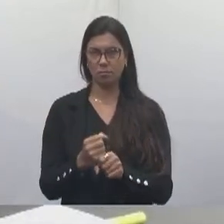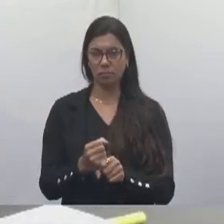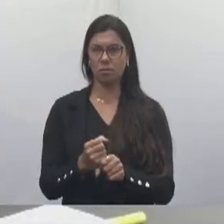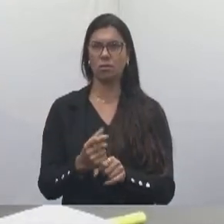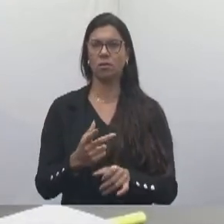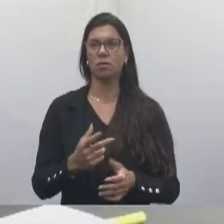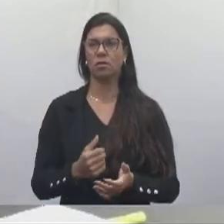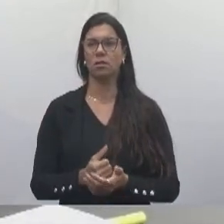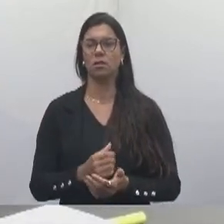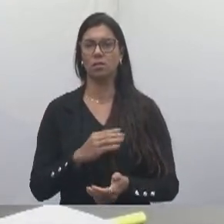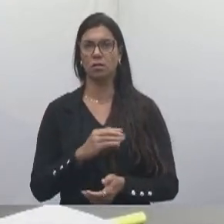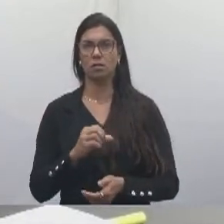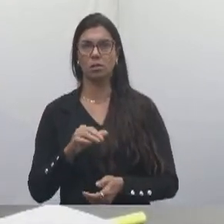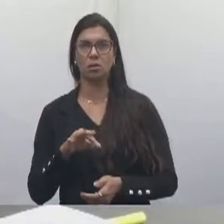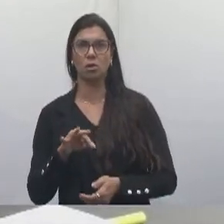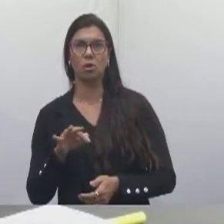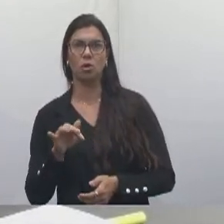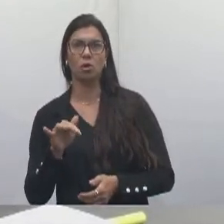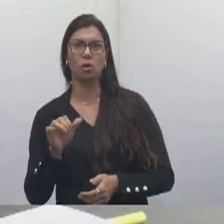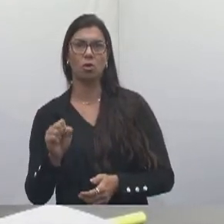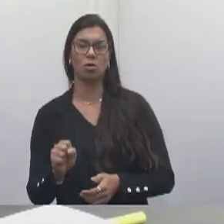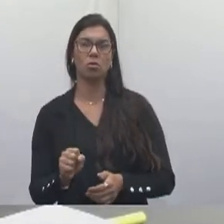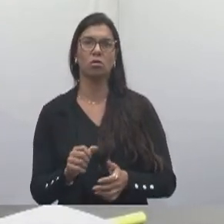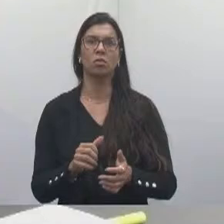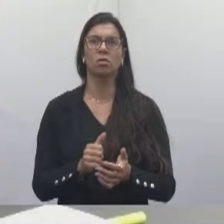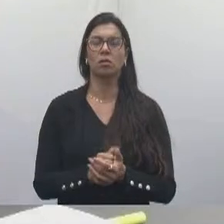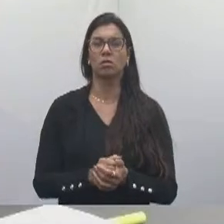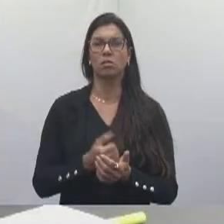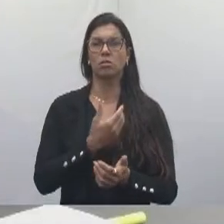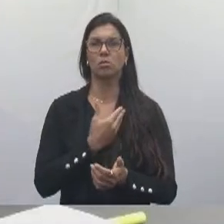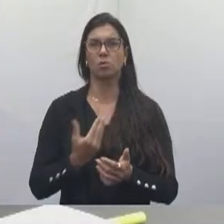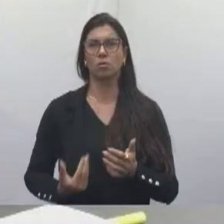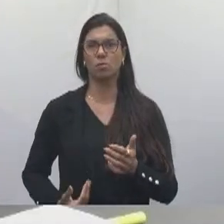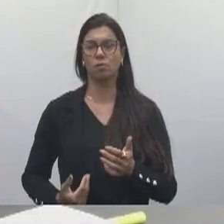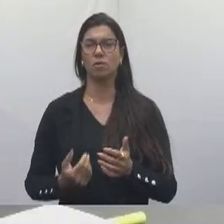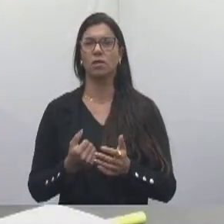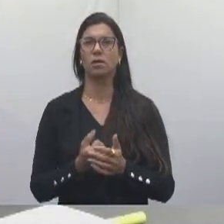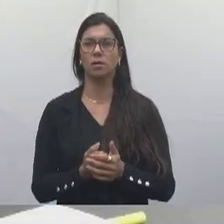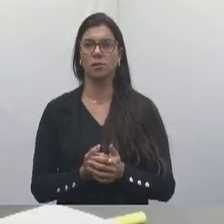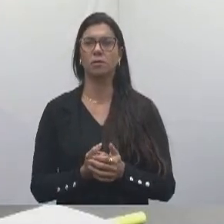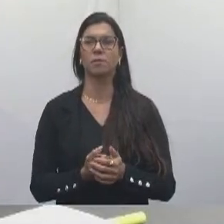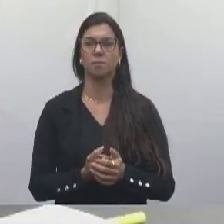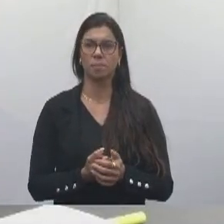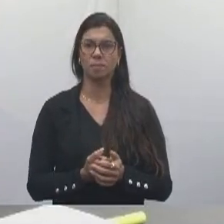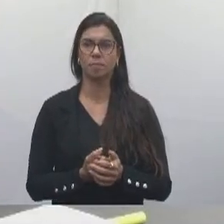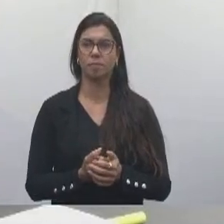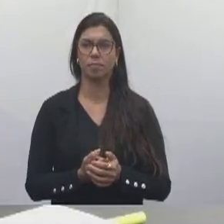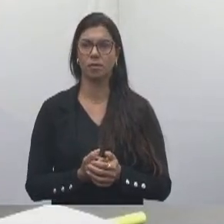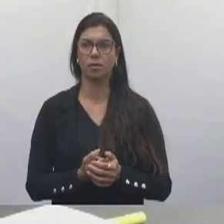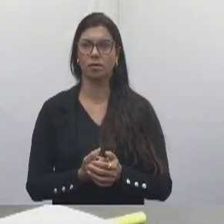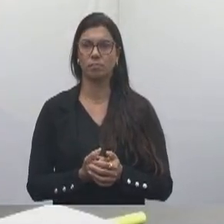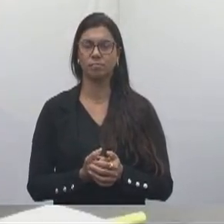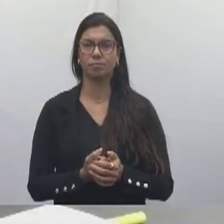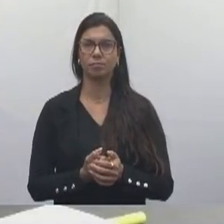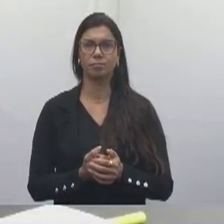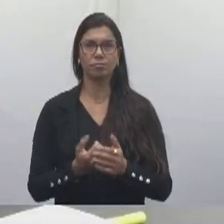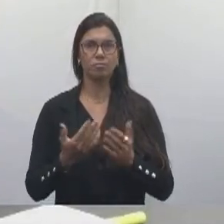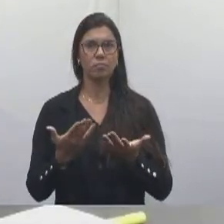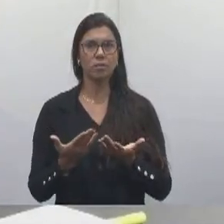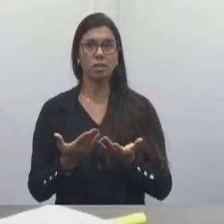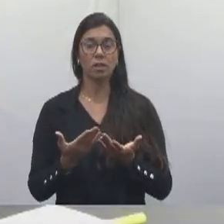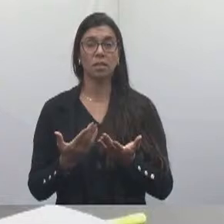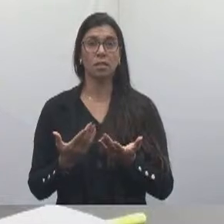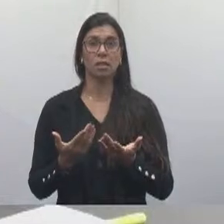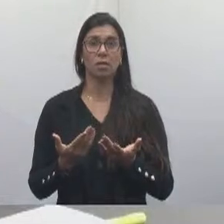as prestações de conta do governo de 2011 a 2016, exceto um ano, foram reprovadas. Então a gente